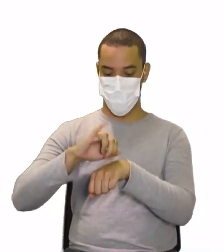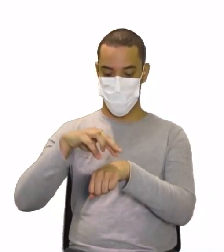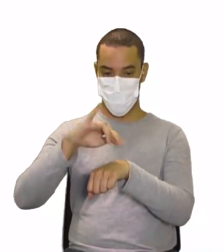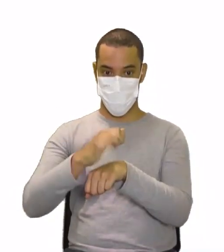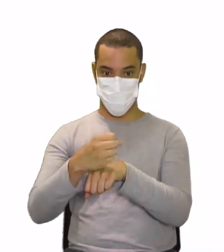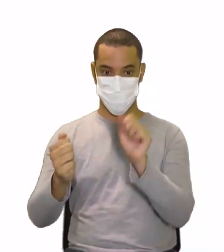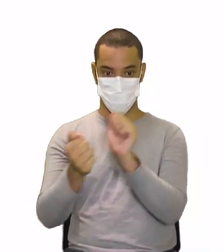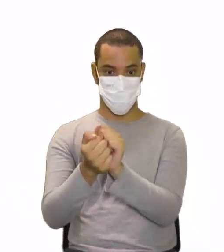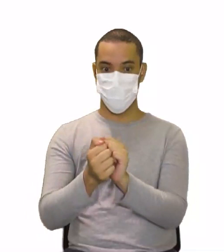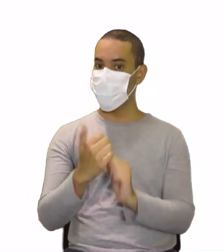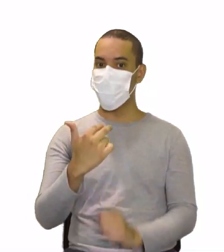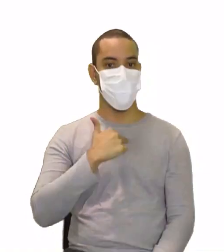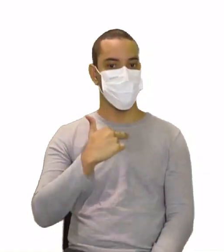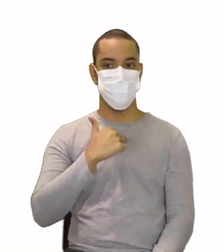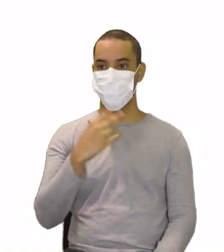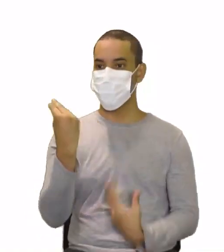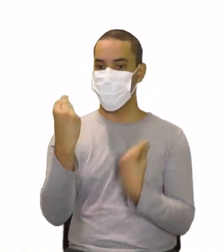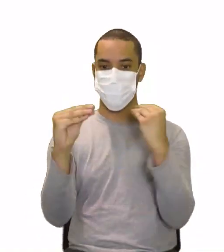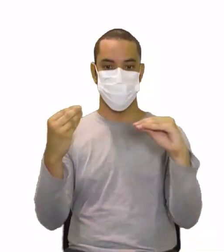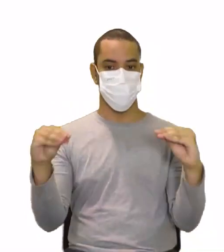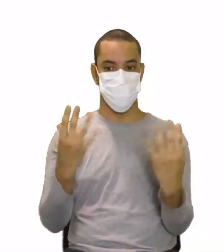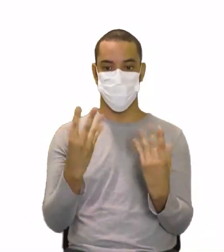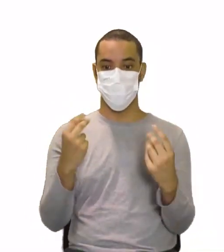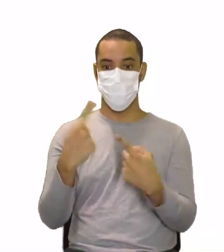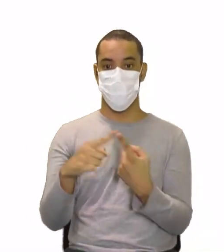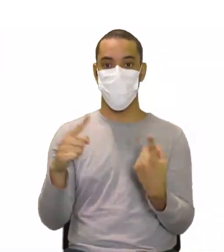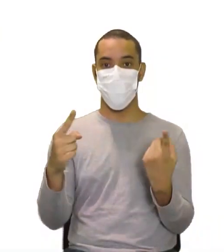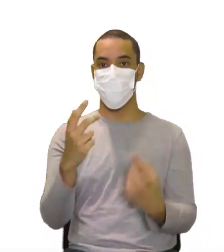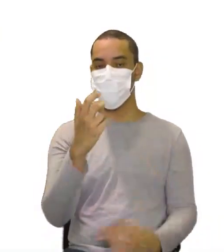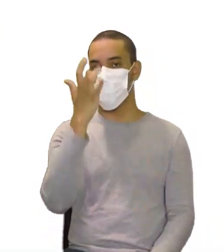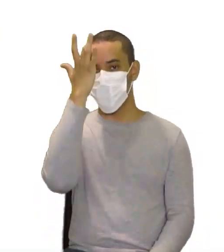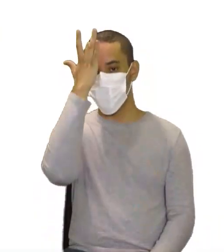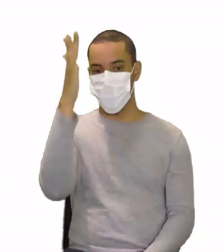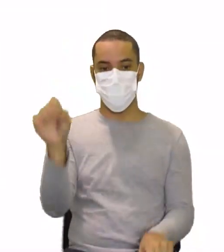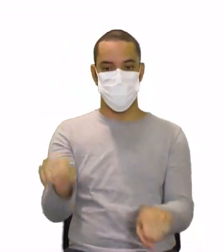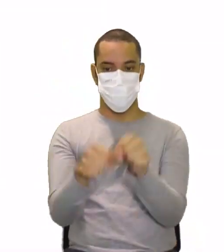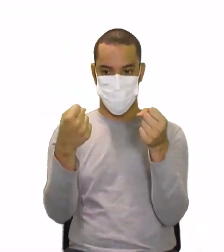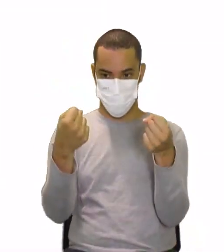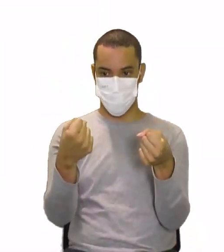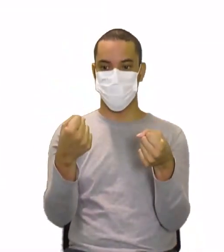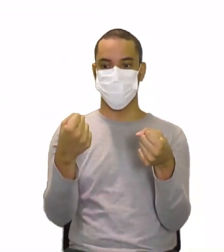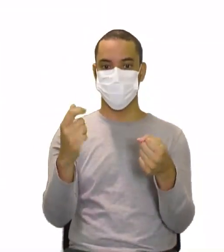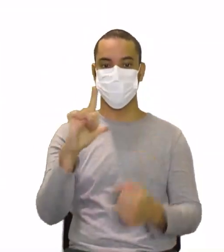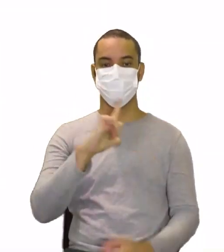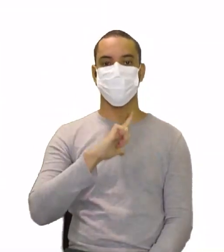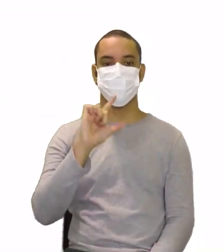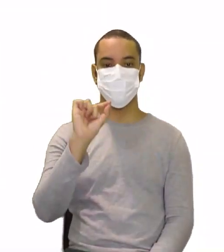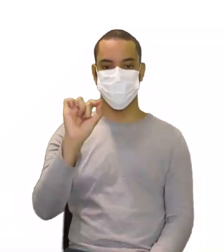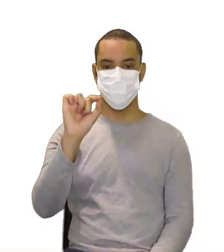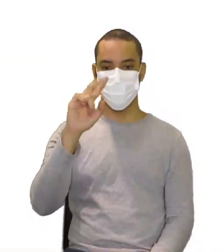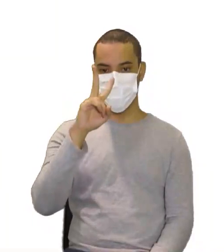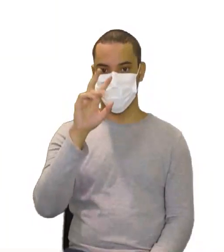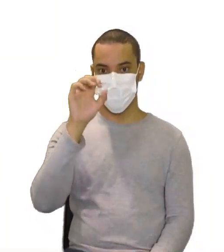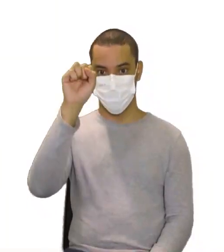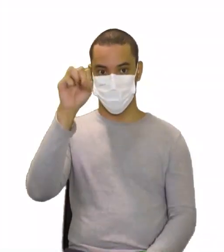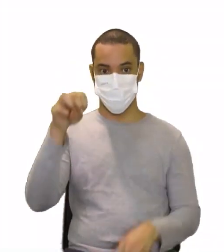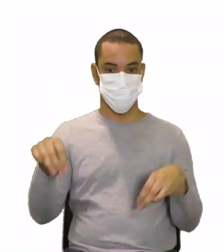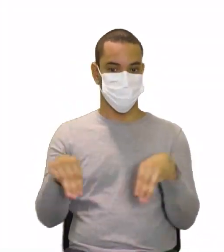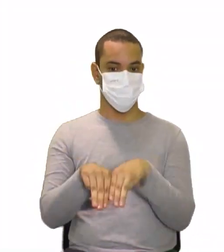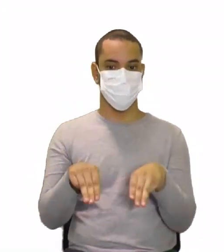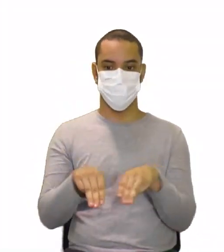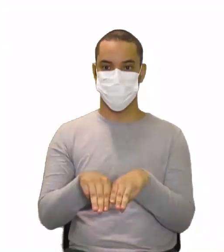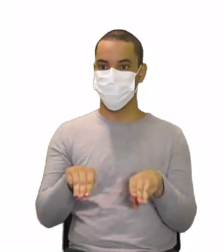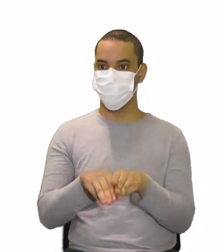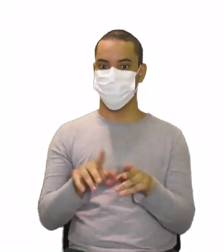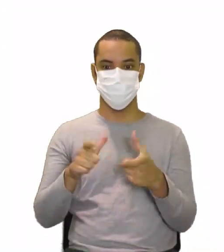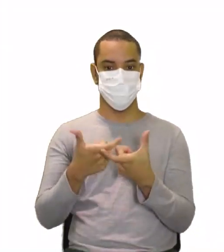colocar muitos aqui, pois ele é muito fácil de quebrar, ele é quebradiço. Ele tem uma força magnética